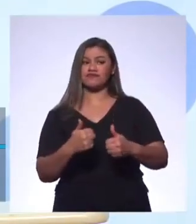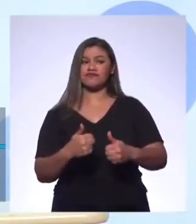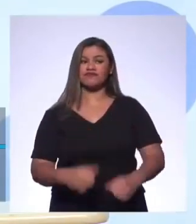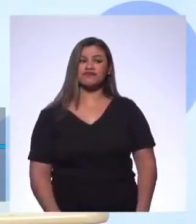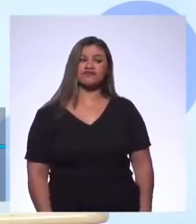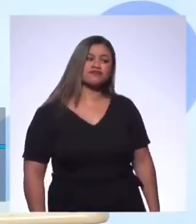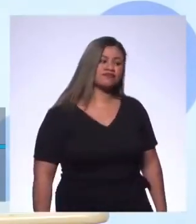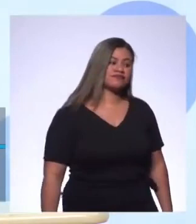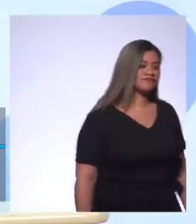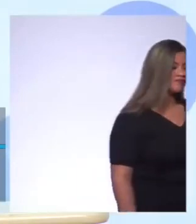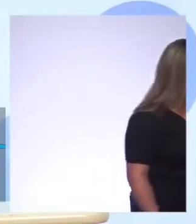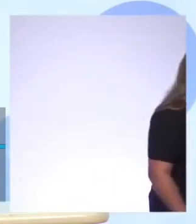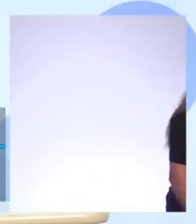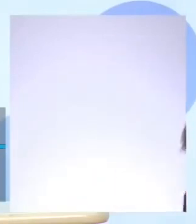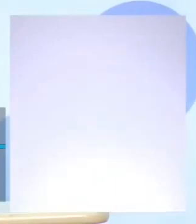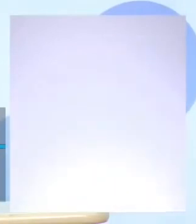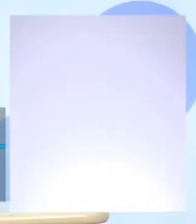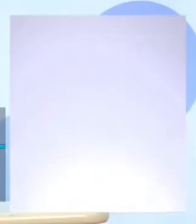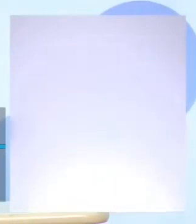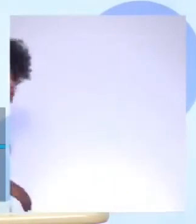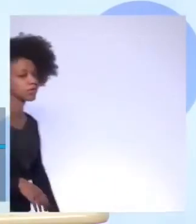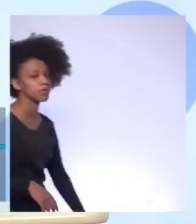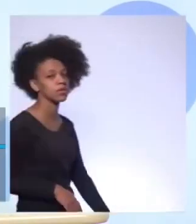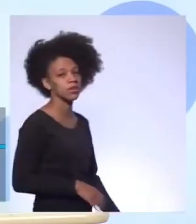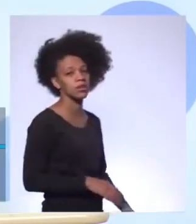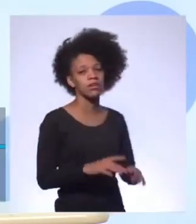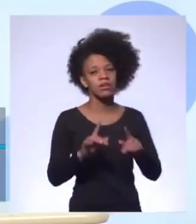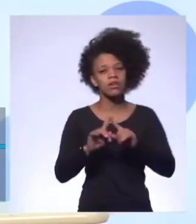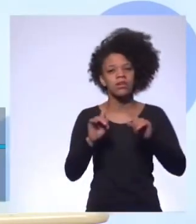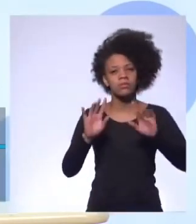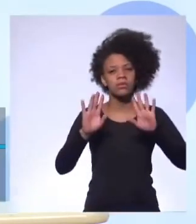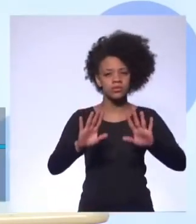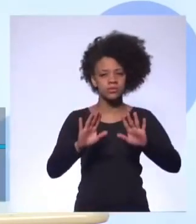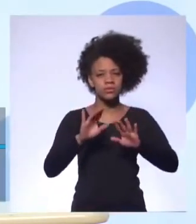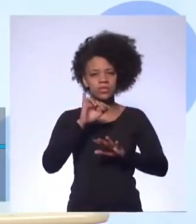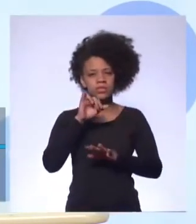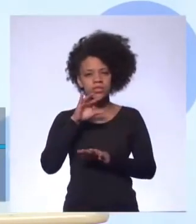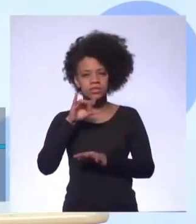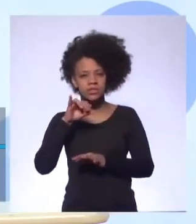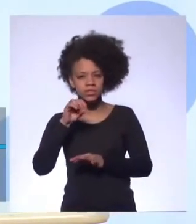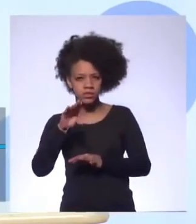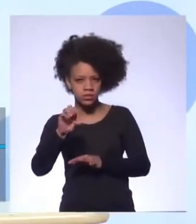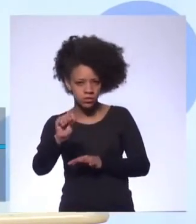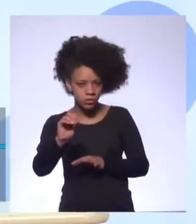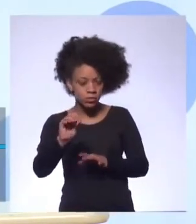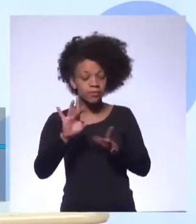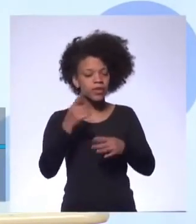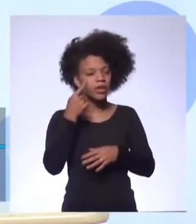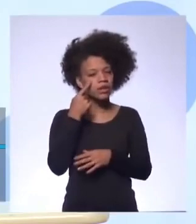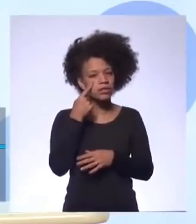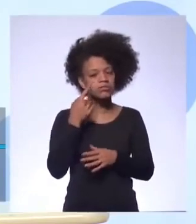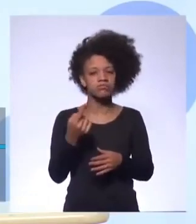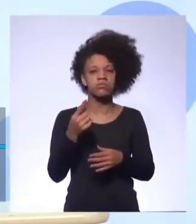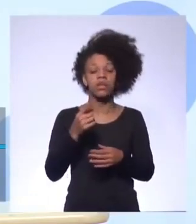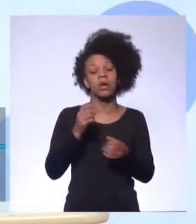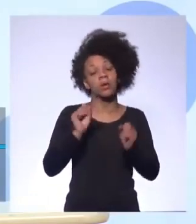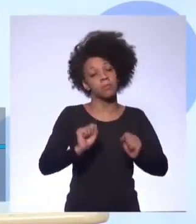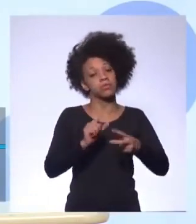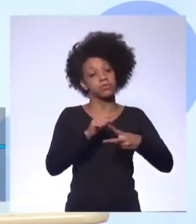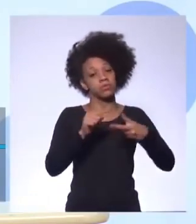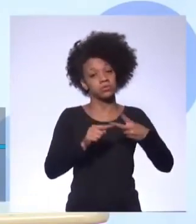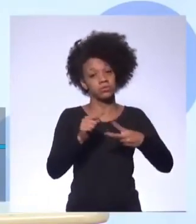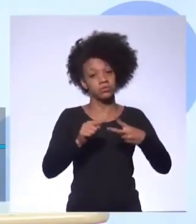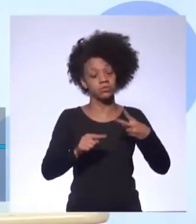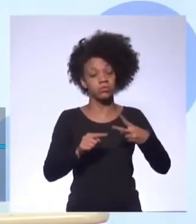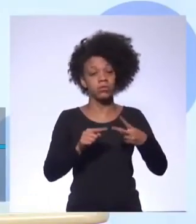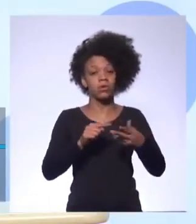olha só, nesse inciso 3 aí, ou terceiro, eu já li que poderia ser as duas coisas, ou o cardinal ou